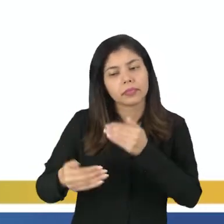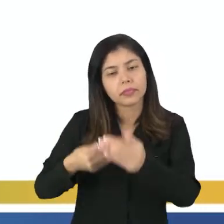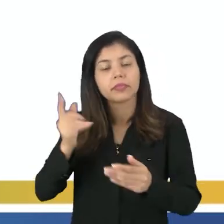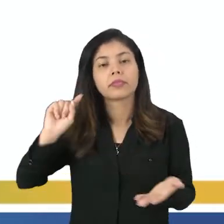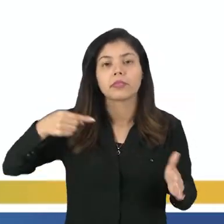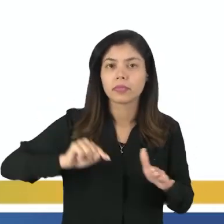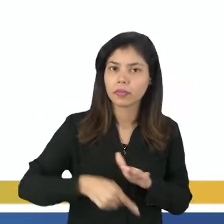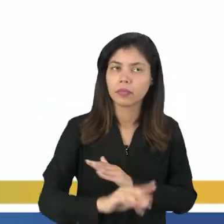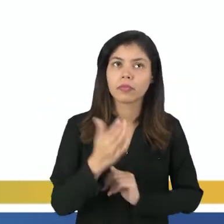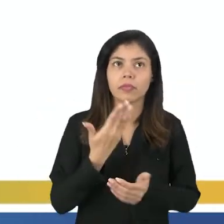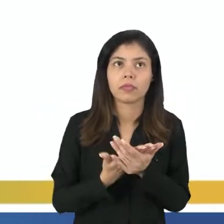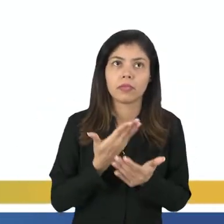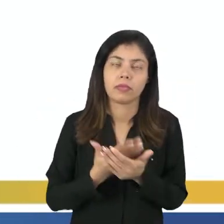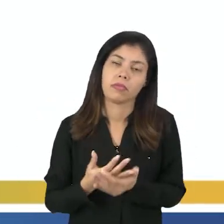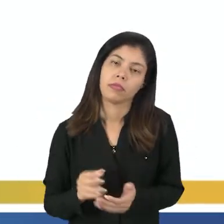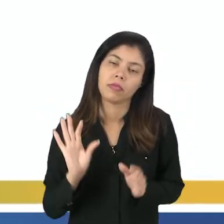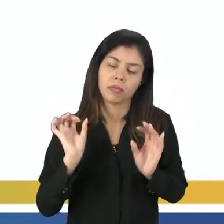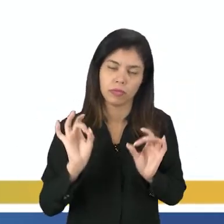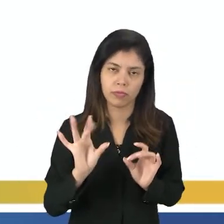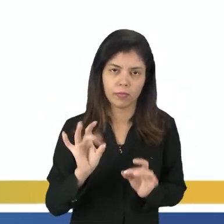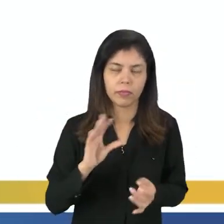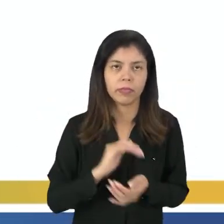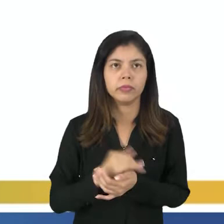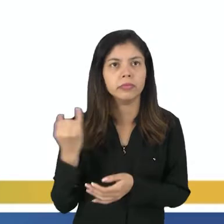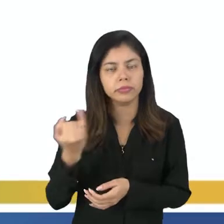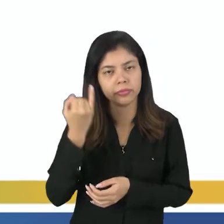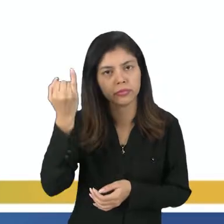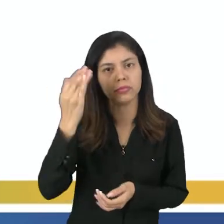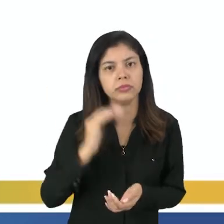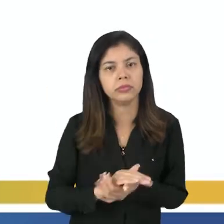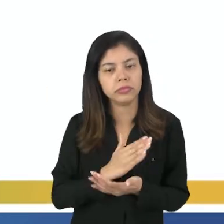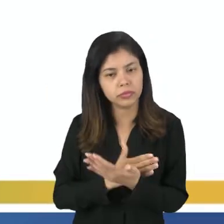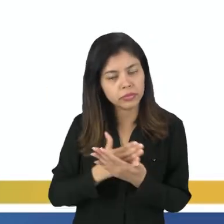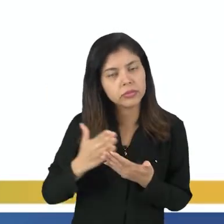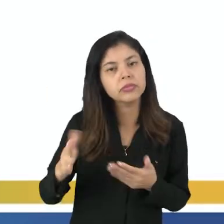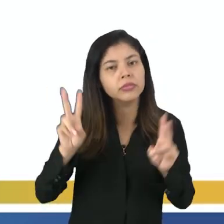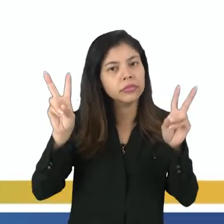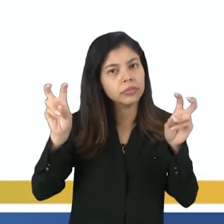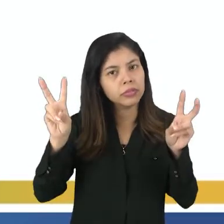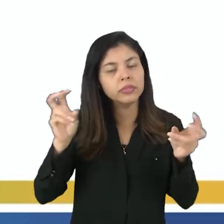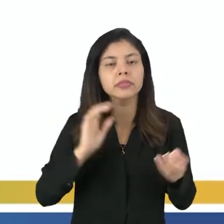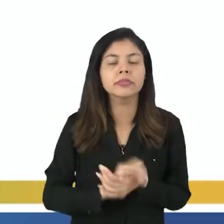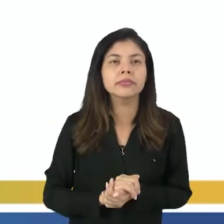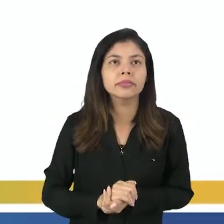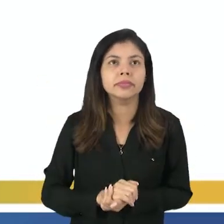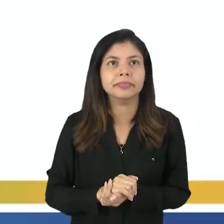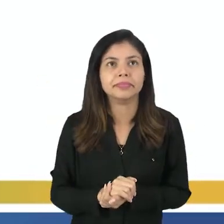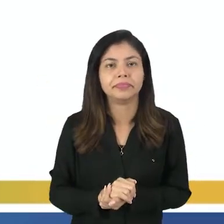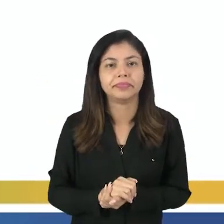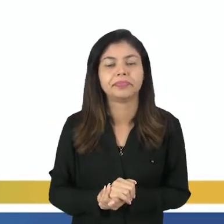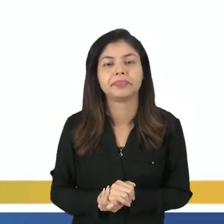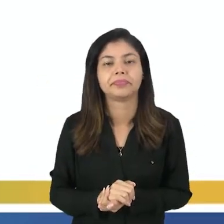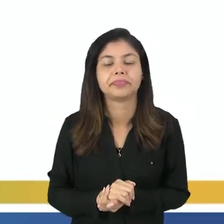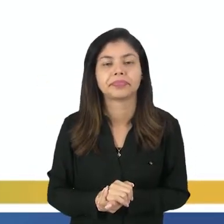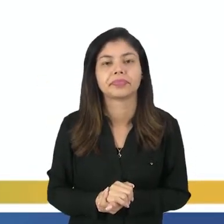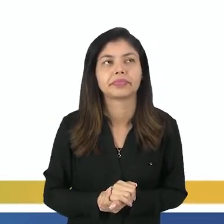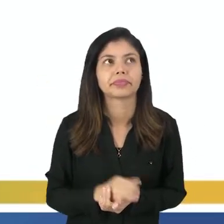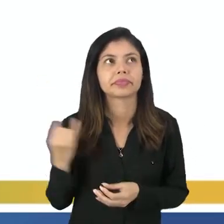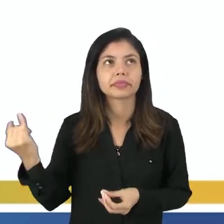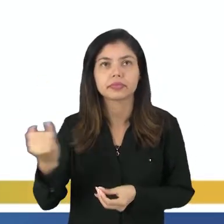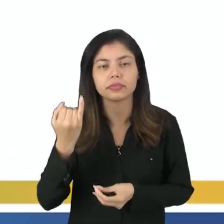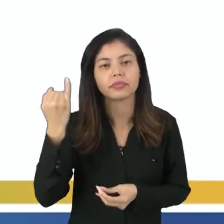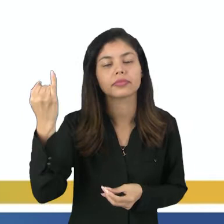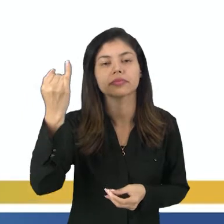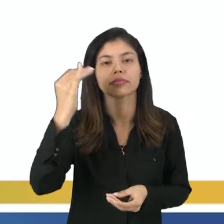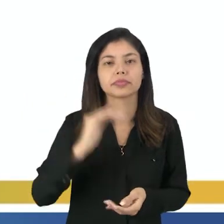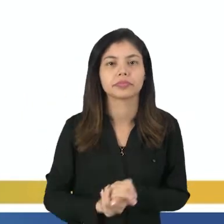gente se aprofunda no estudo, mas coloquei ali os principais do começo, porque o tema dessa aula ali são